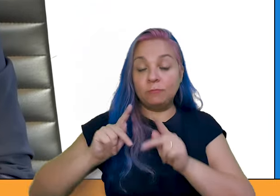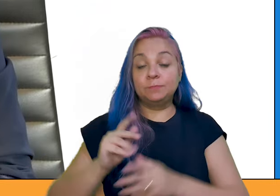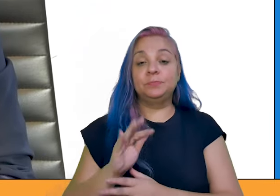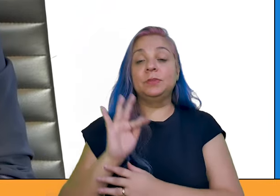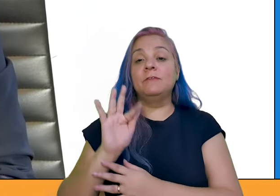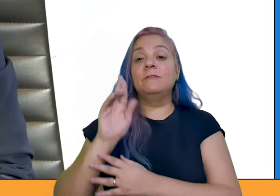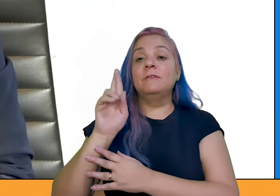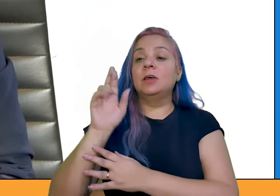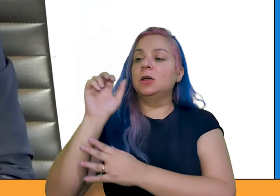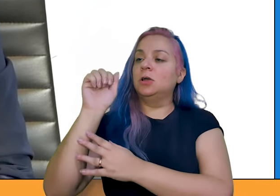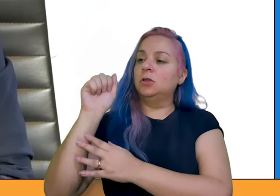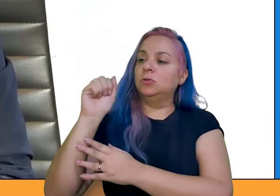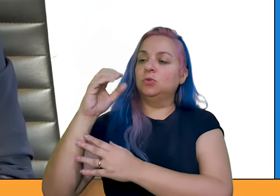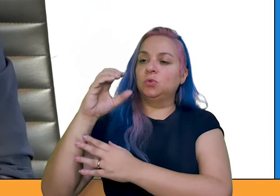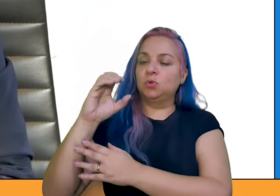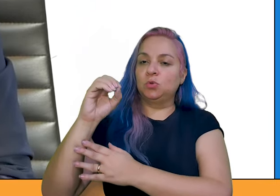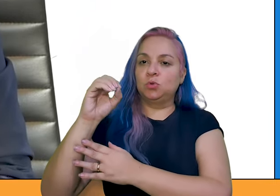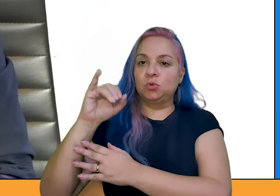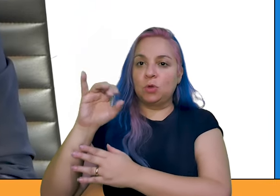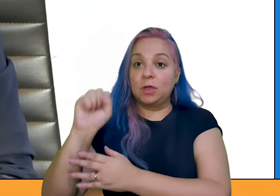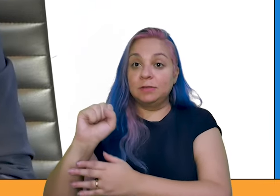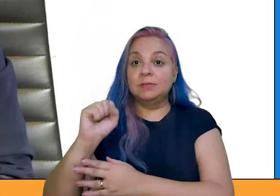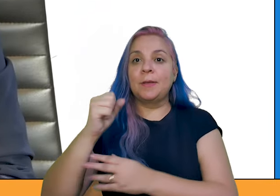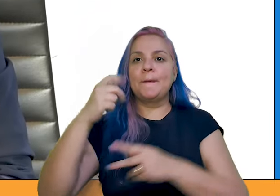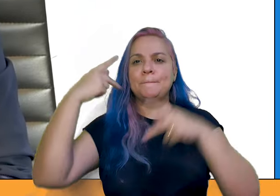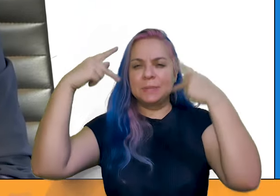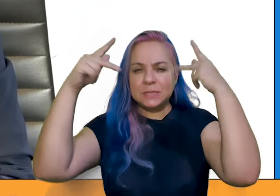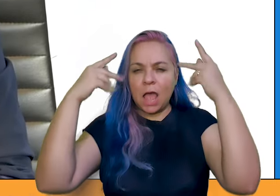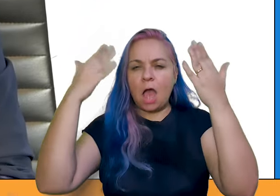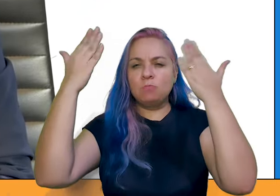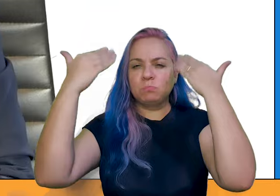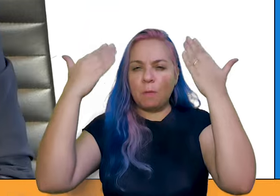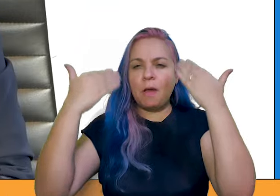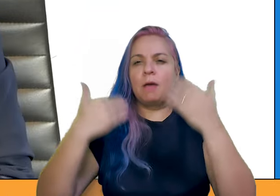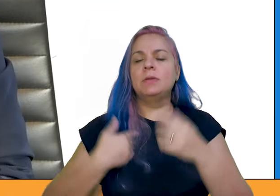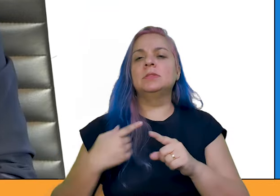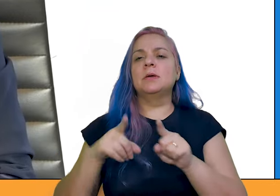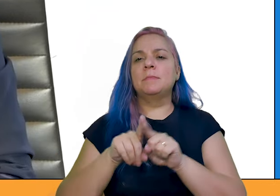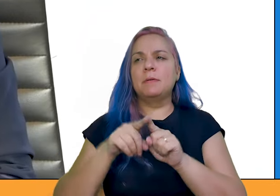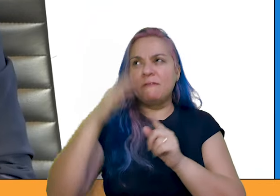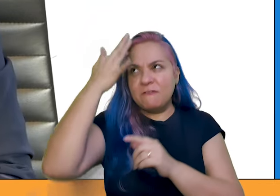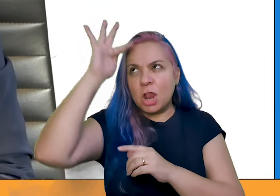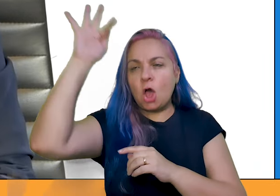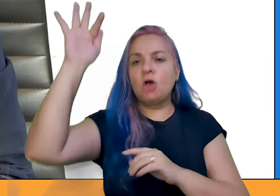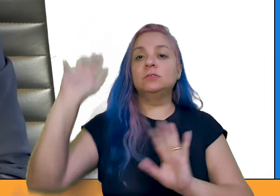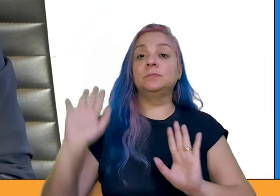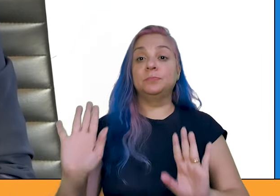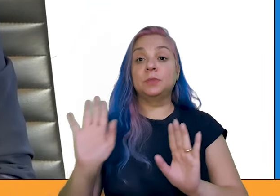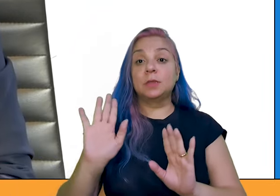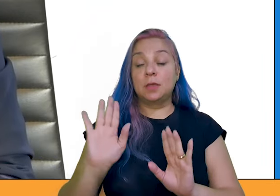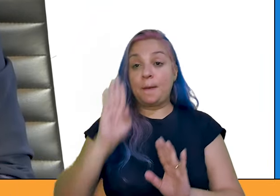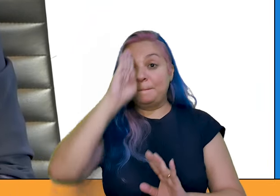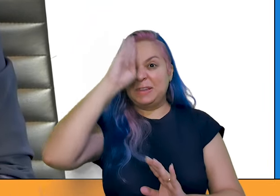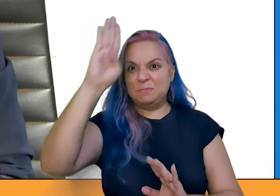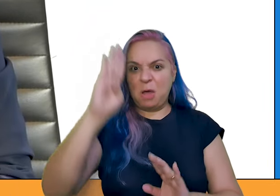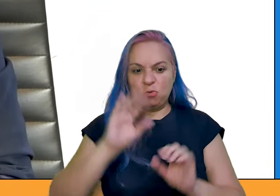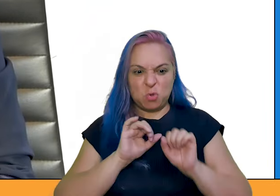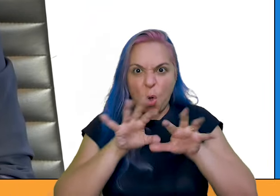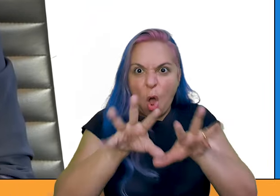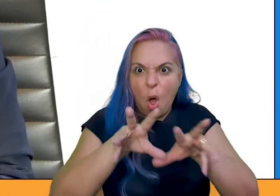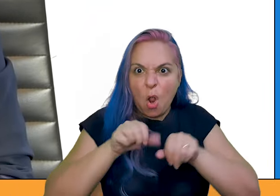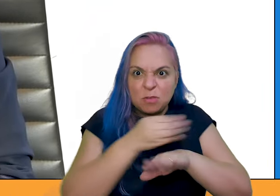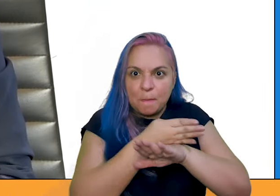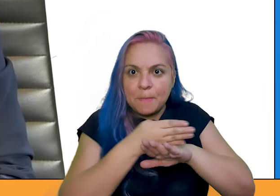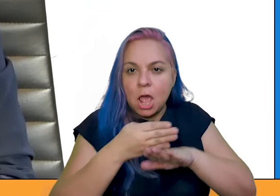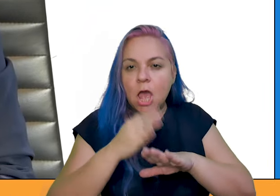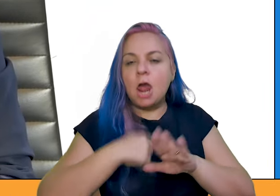povos. Frantz Fanon, outro teórico importante, psiquiatra e filósofo martinicano, vai nos dizer que a principal arma dos